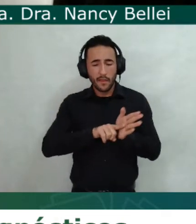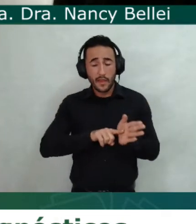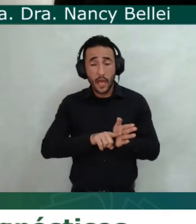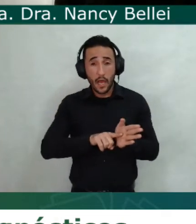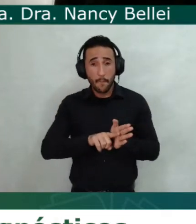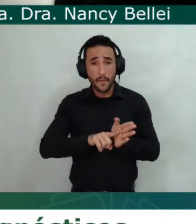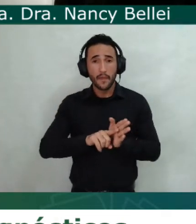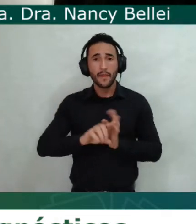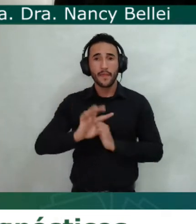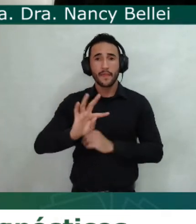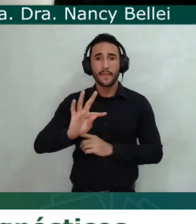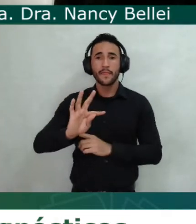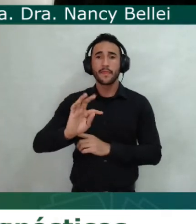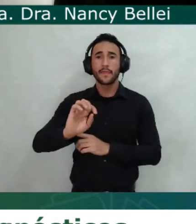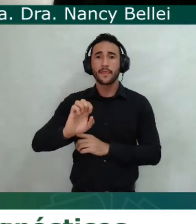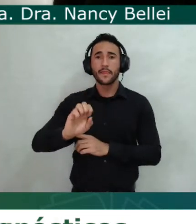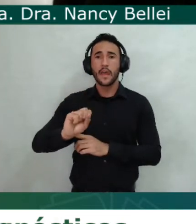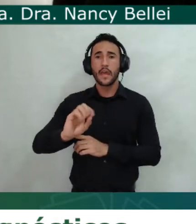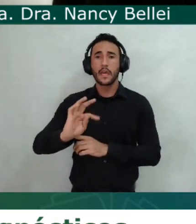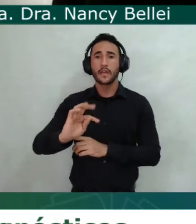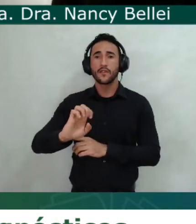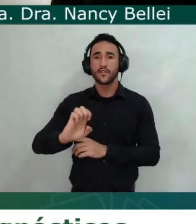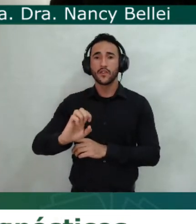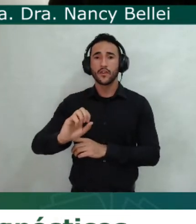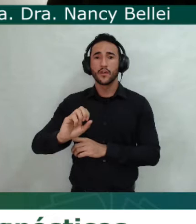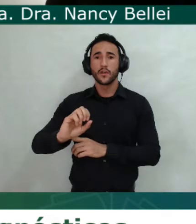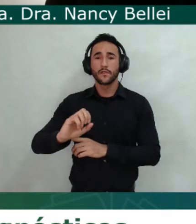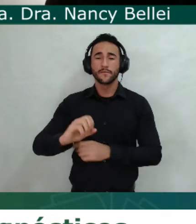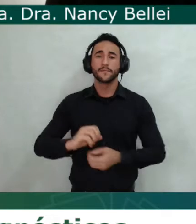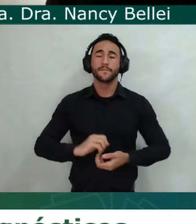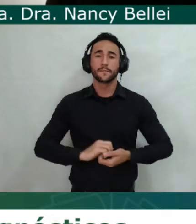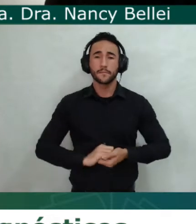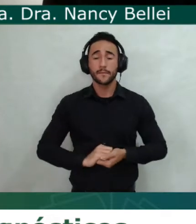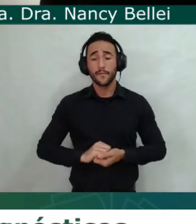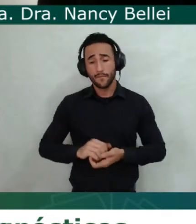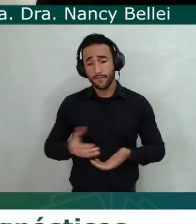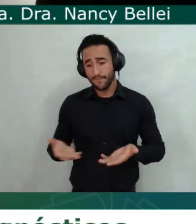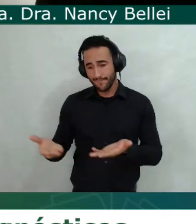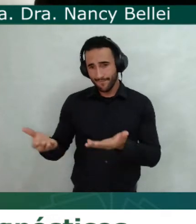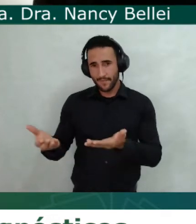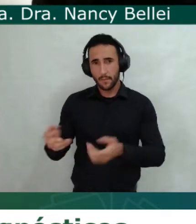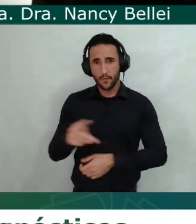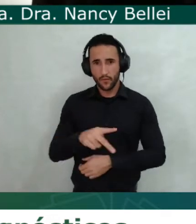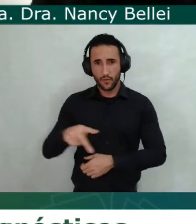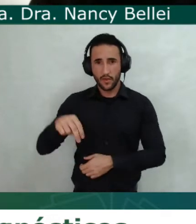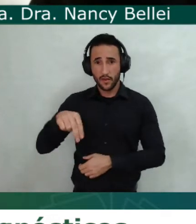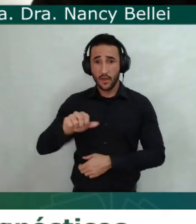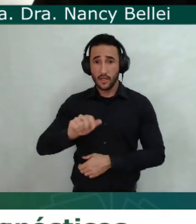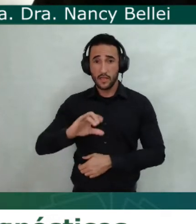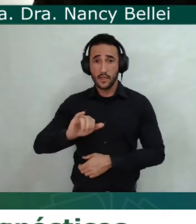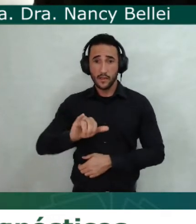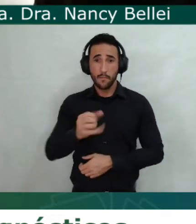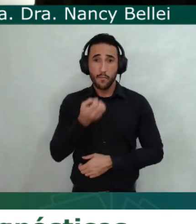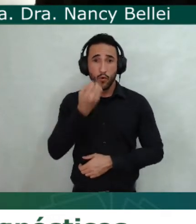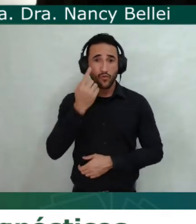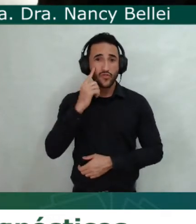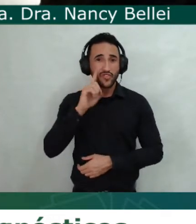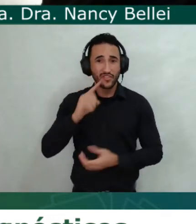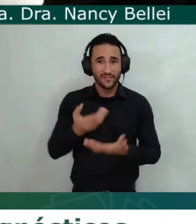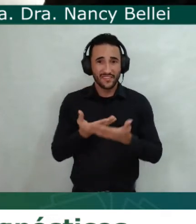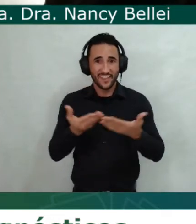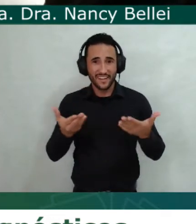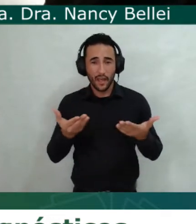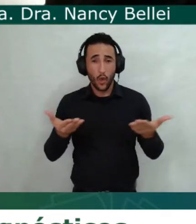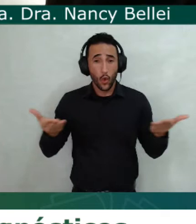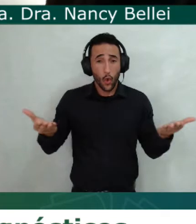o professor Arthur Chioro. Pois não, Nancy, por favor. Ok, bom dia a todos. Então, vou compartilhar aqui os